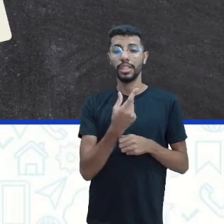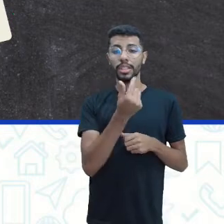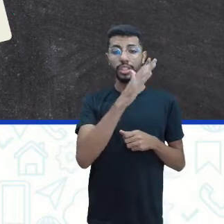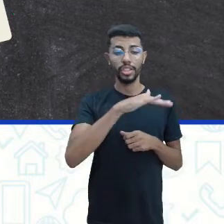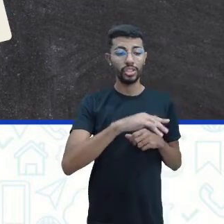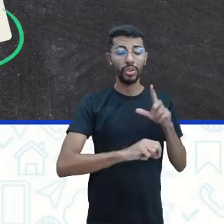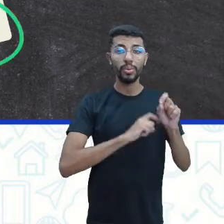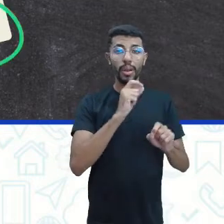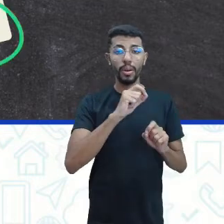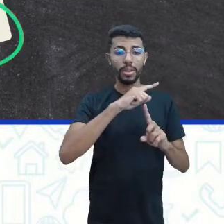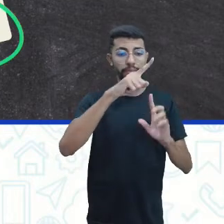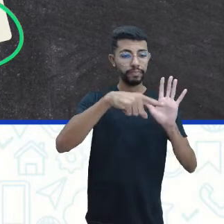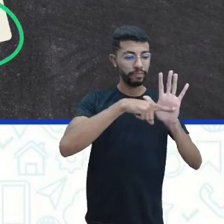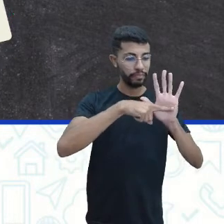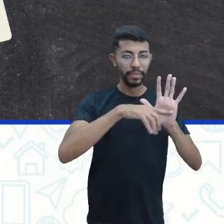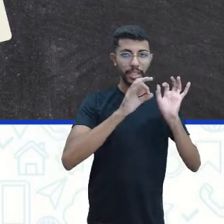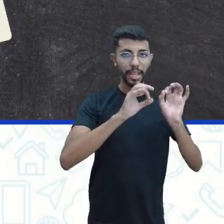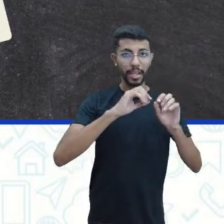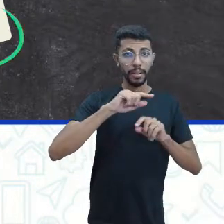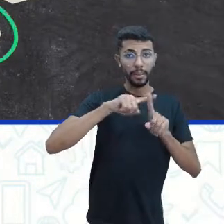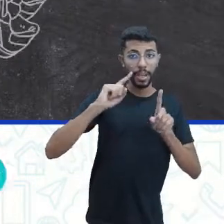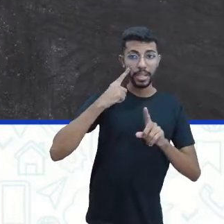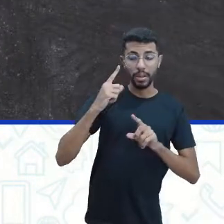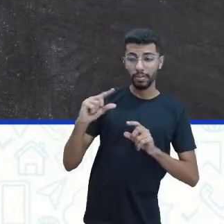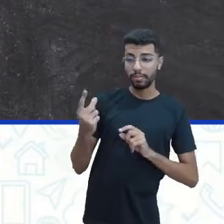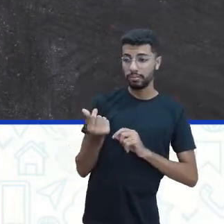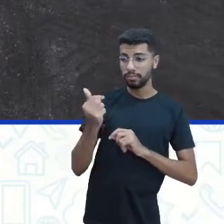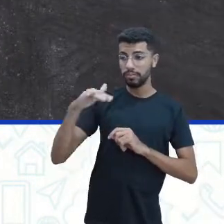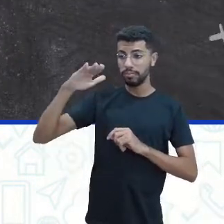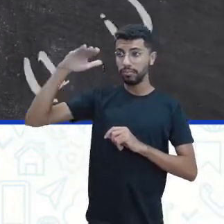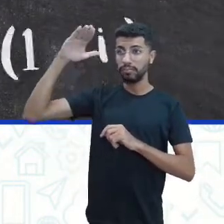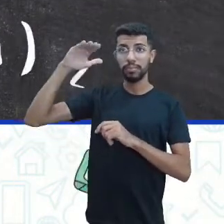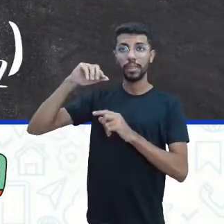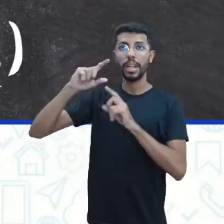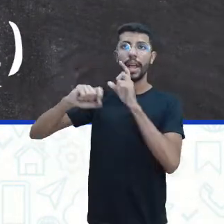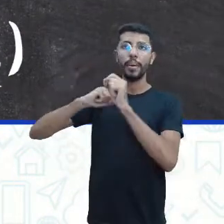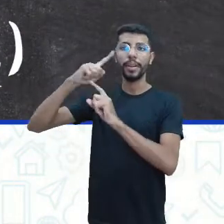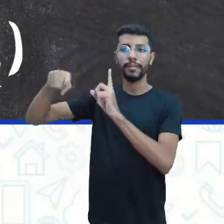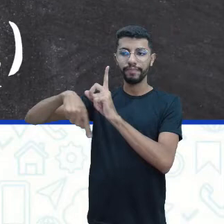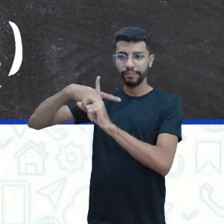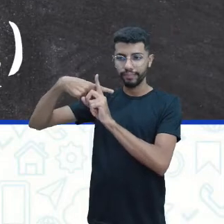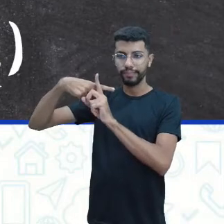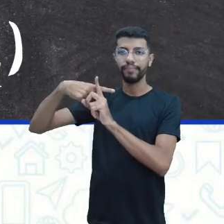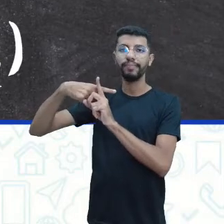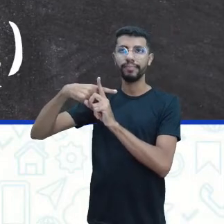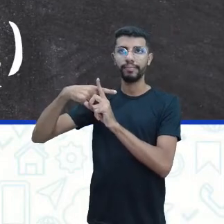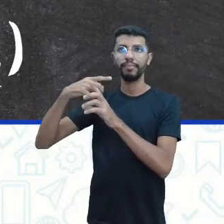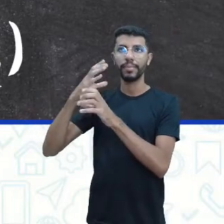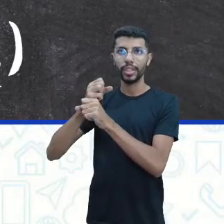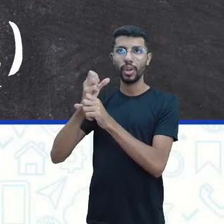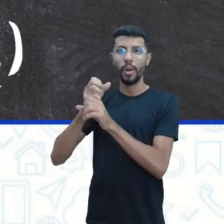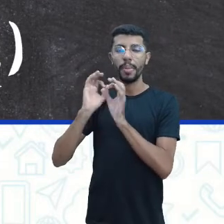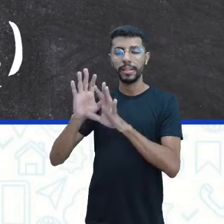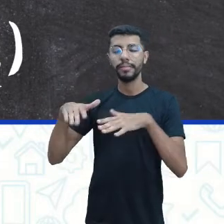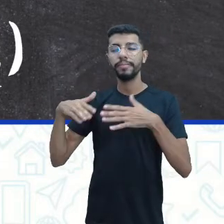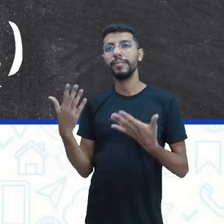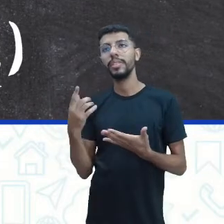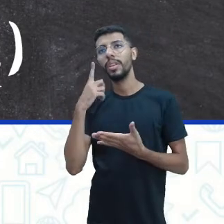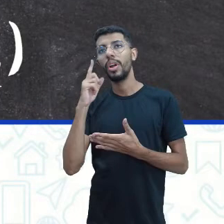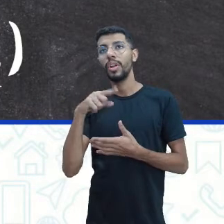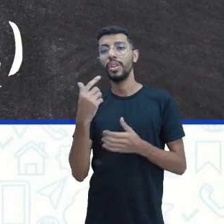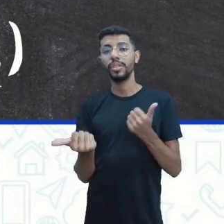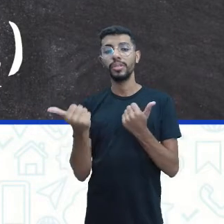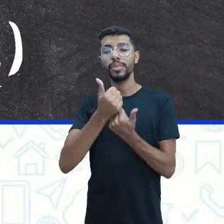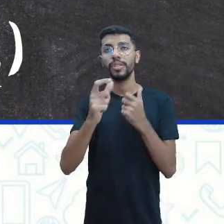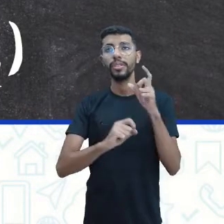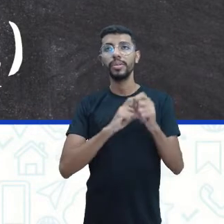está trabalhando com acréscimo, a gente vai somar, né, gente? Percebe que agora a gente vai utilizar ó, a substituição. O 100